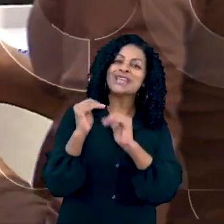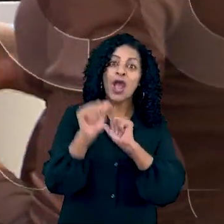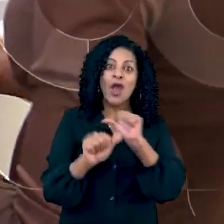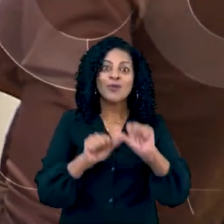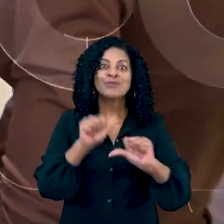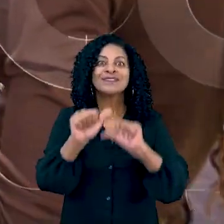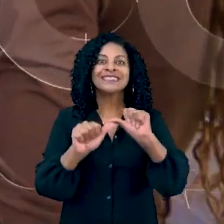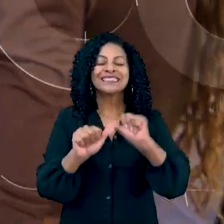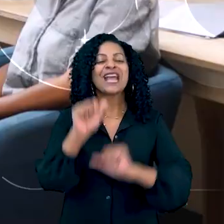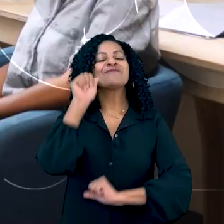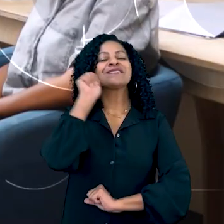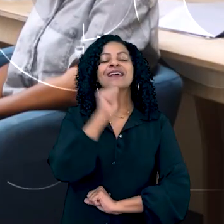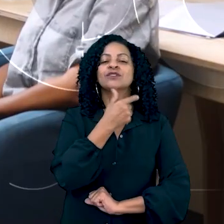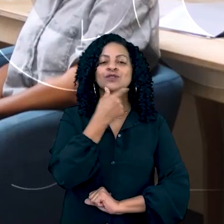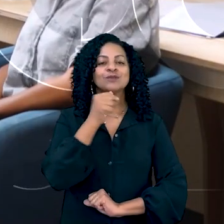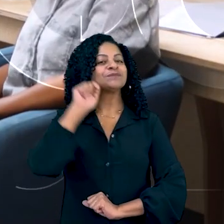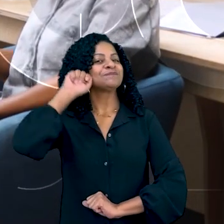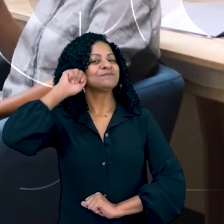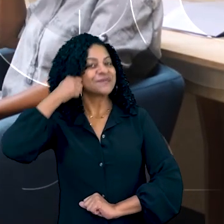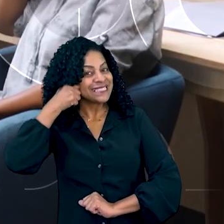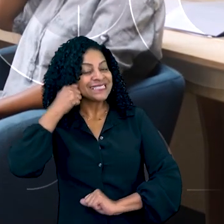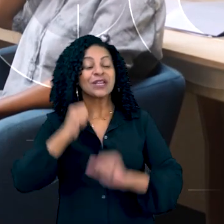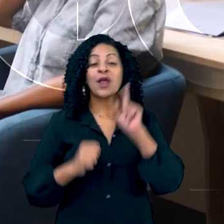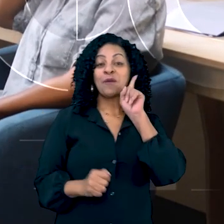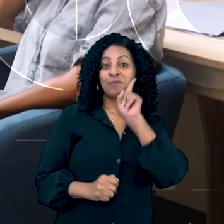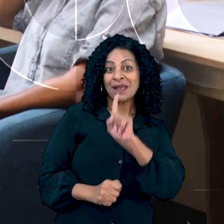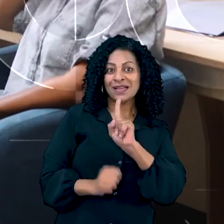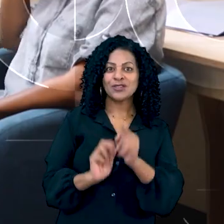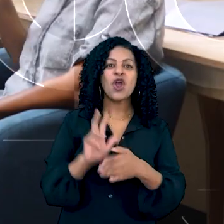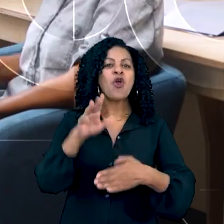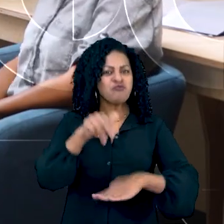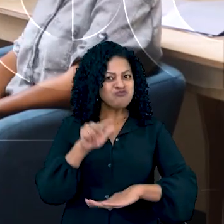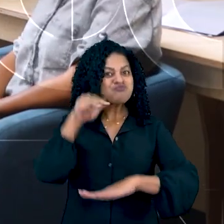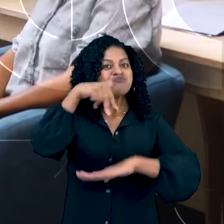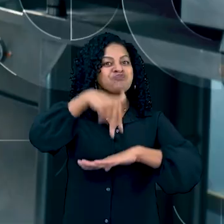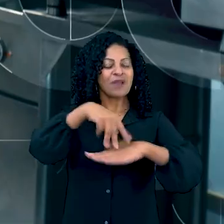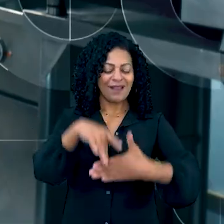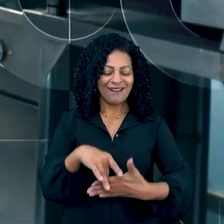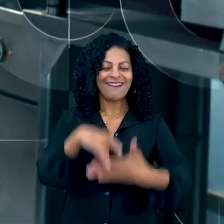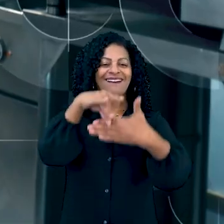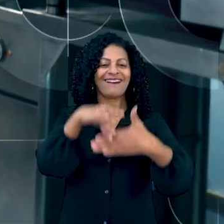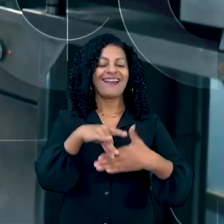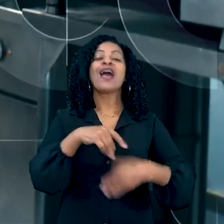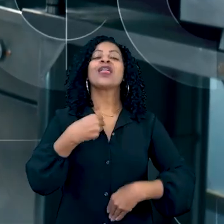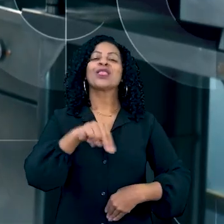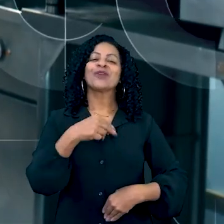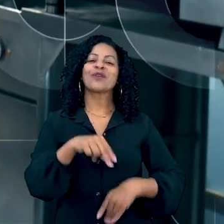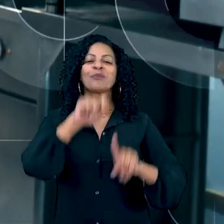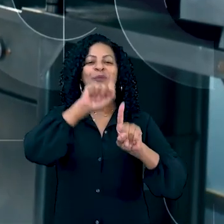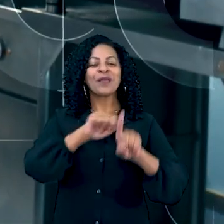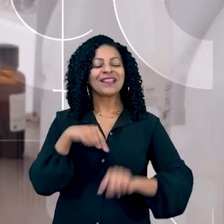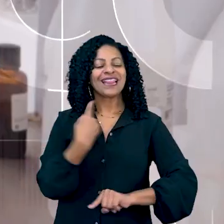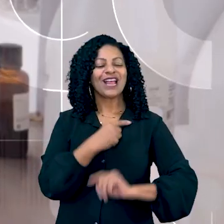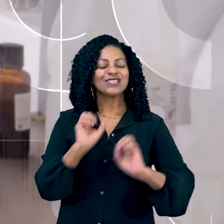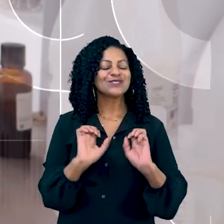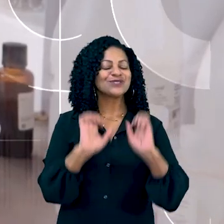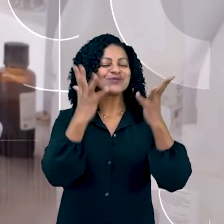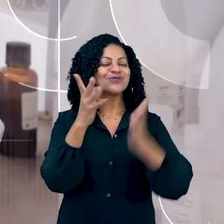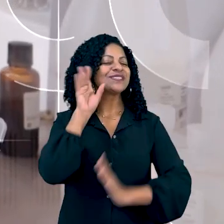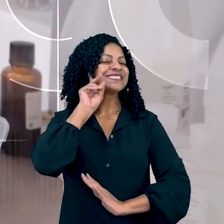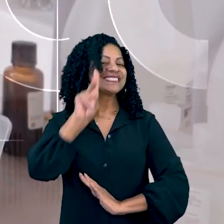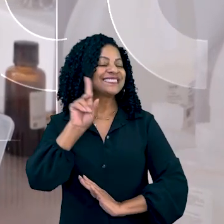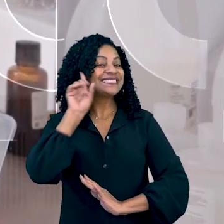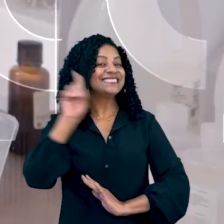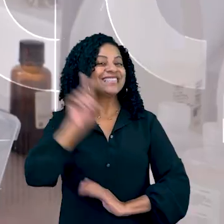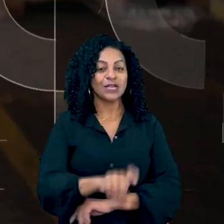é modificada e mulheres e homens pretos e pardos têm ocupado lugares de liderança. Neste mês de novembro, quando comemoramos o